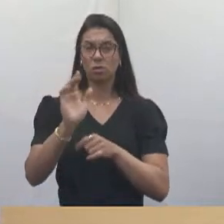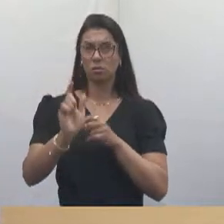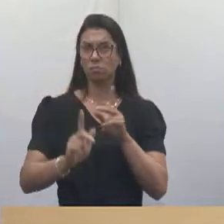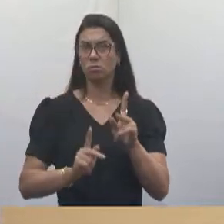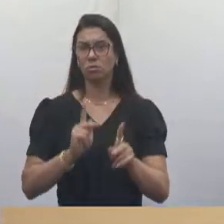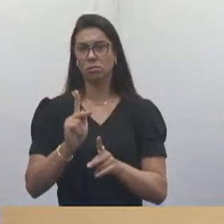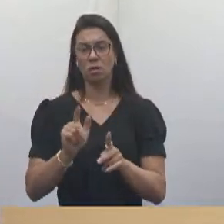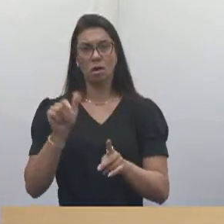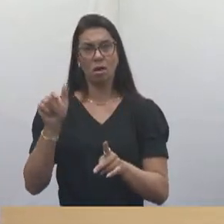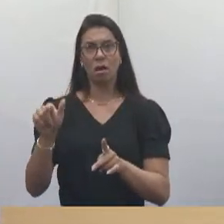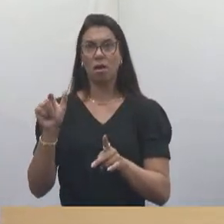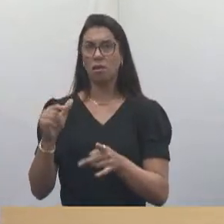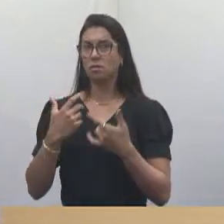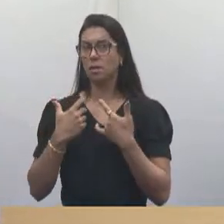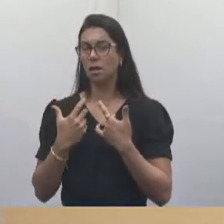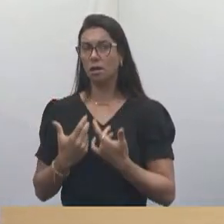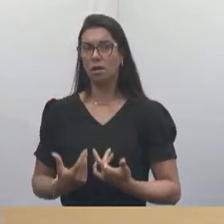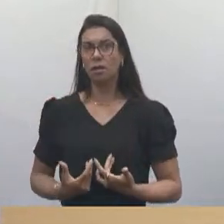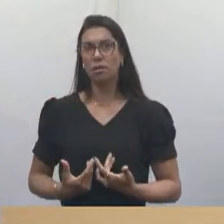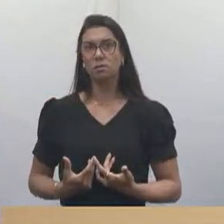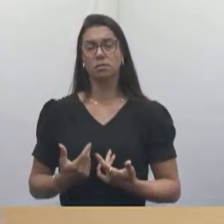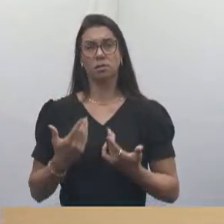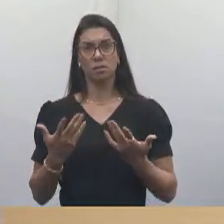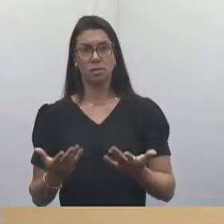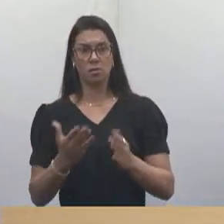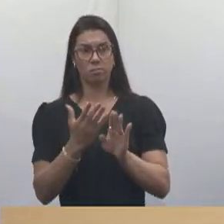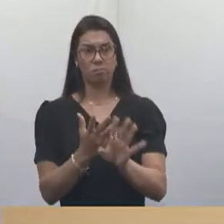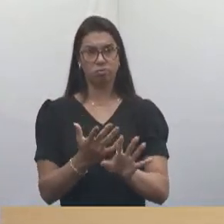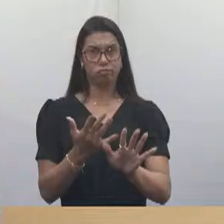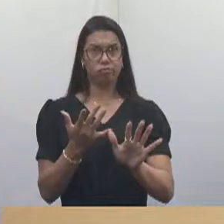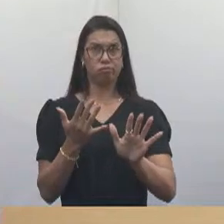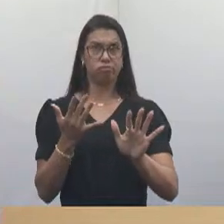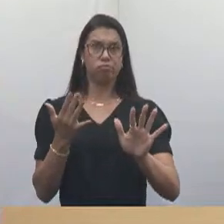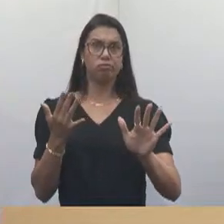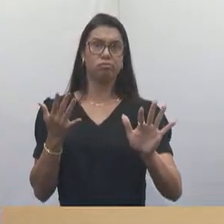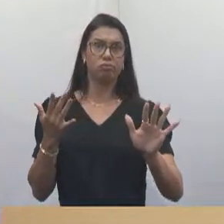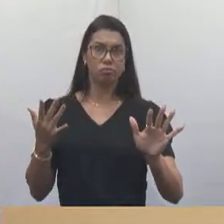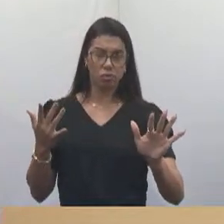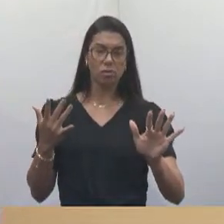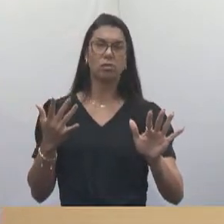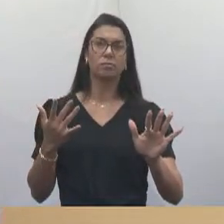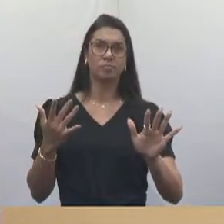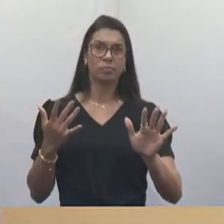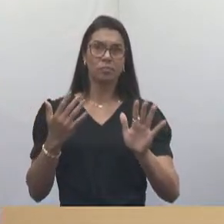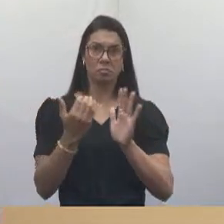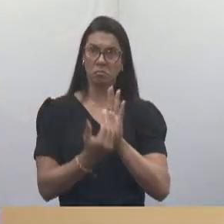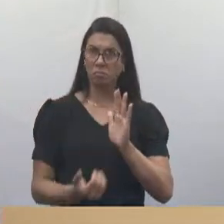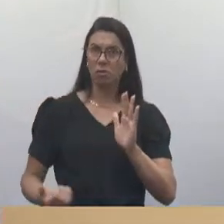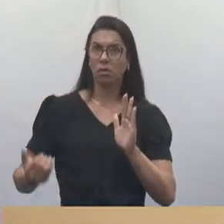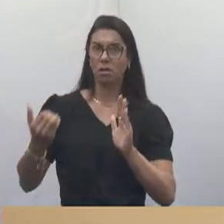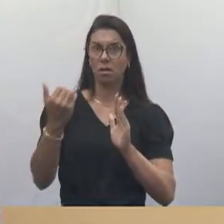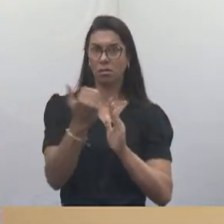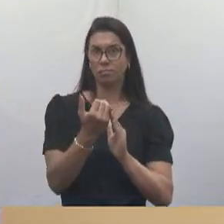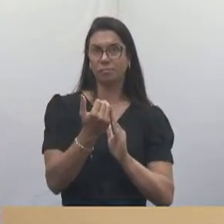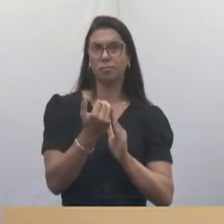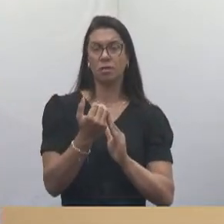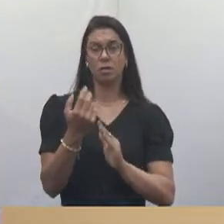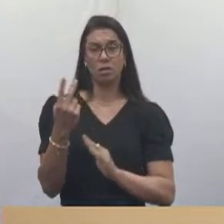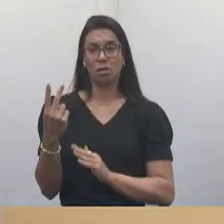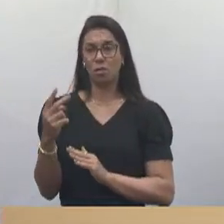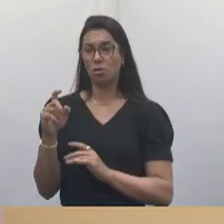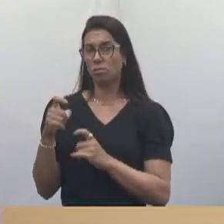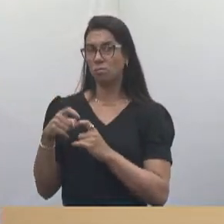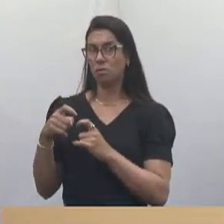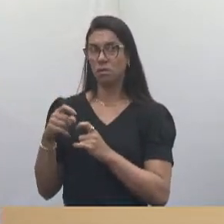sobrecarrega esses médicos. Então a fila aumenta, a tendência é a fila aumentar, porque fica em torno de 2 médicos